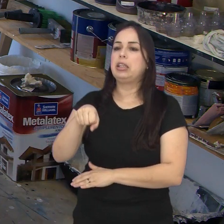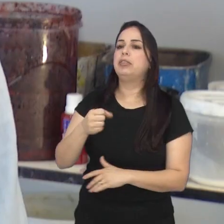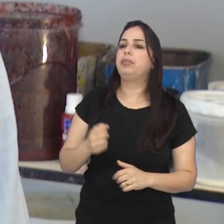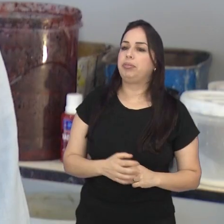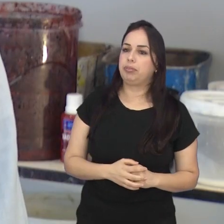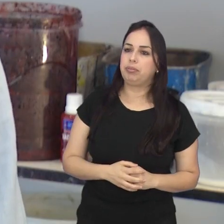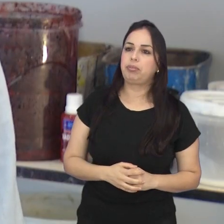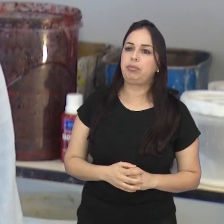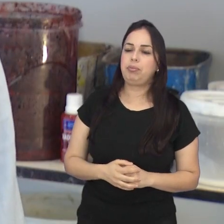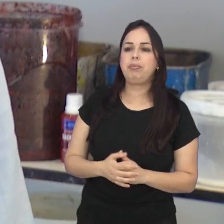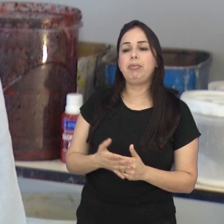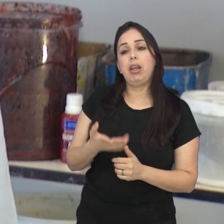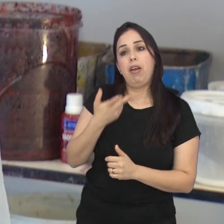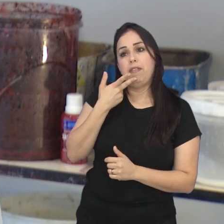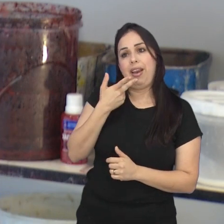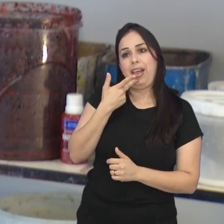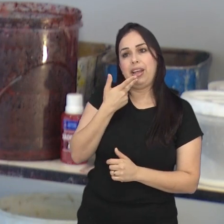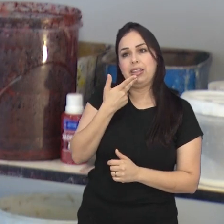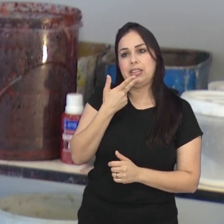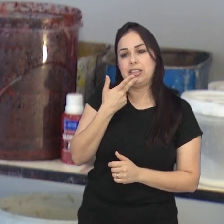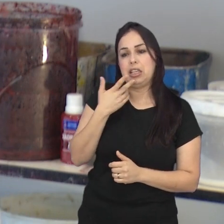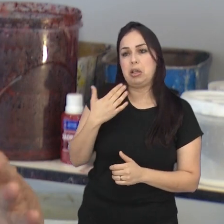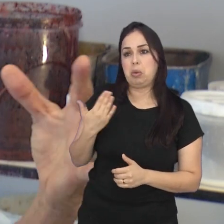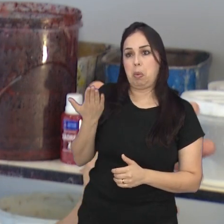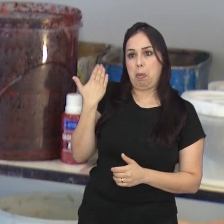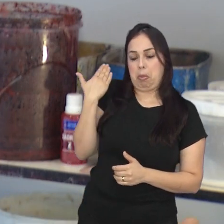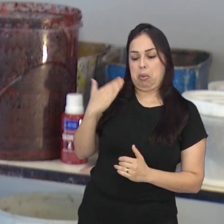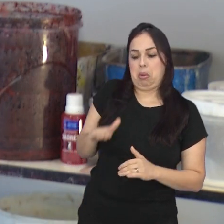criança, acho que tudo, como eu te falei, né? Tudo